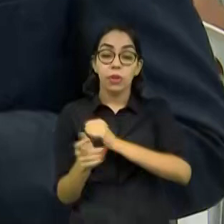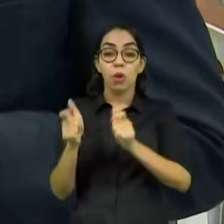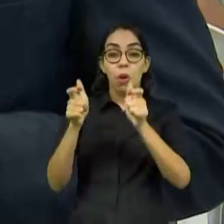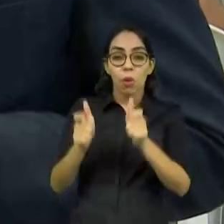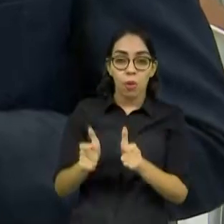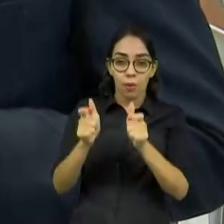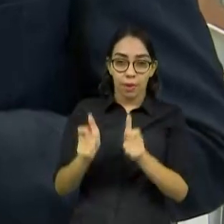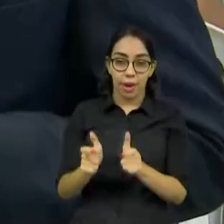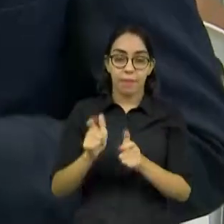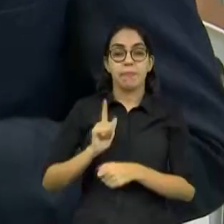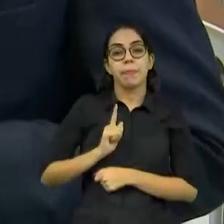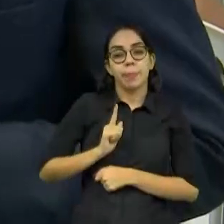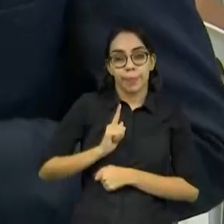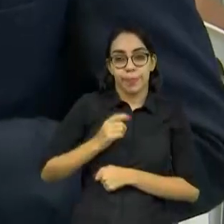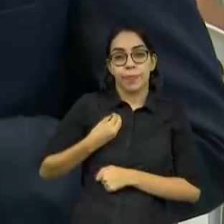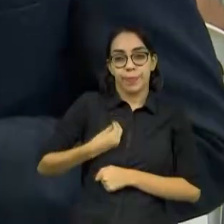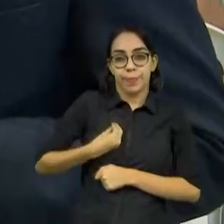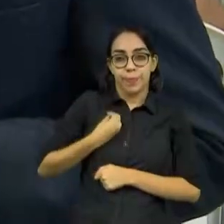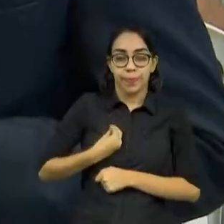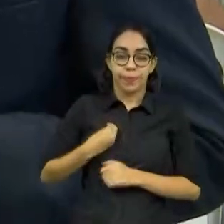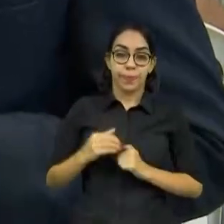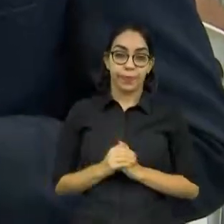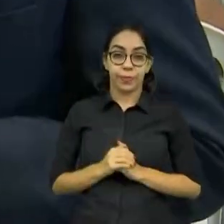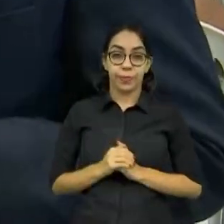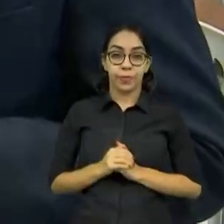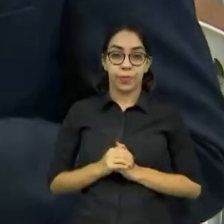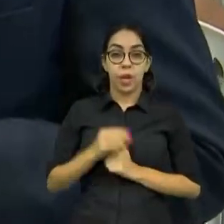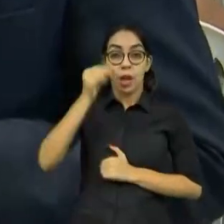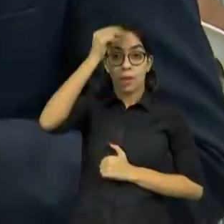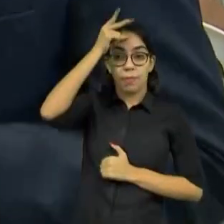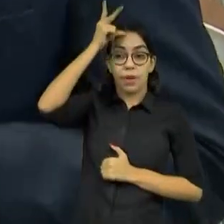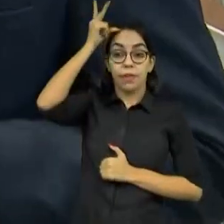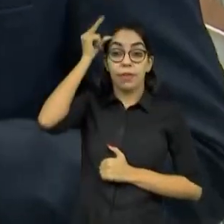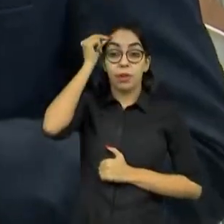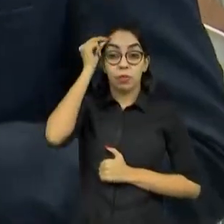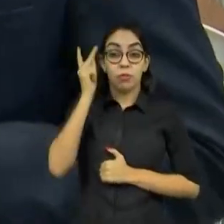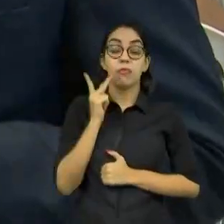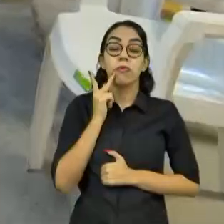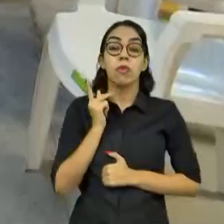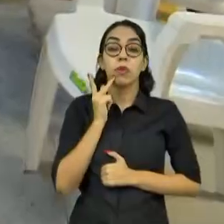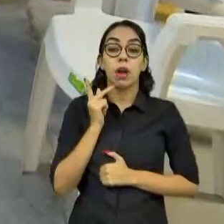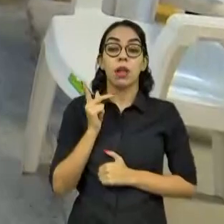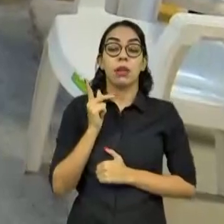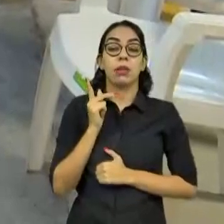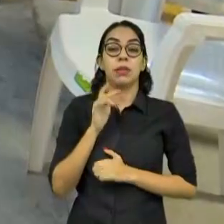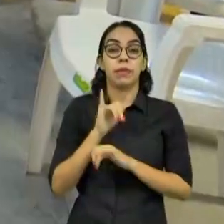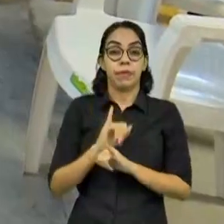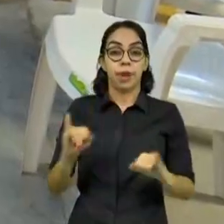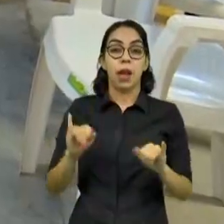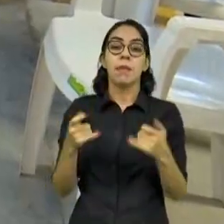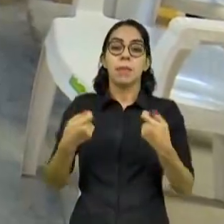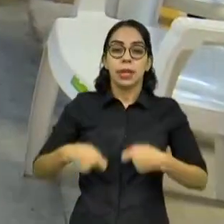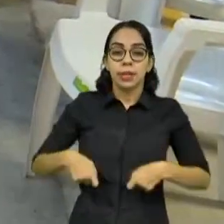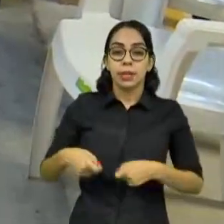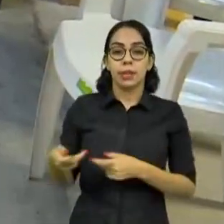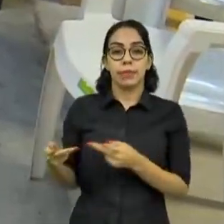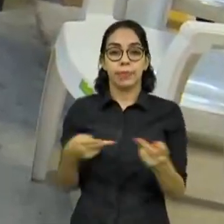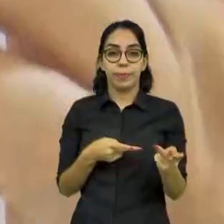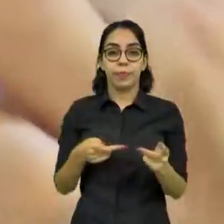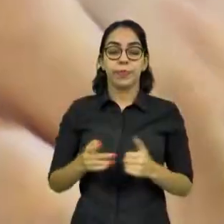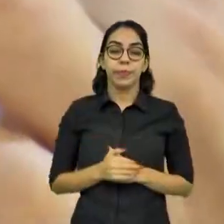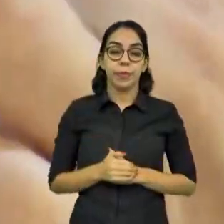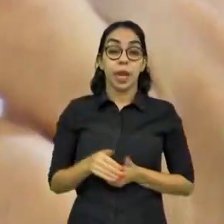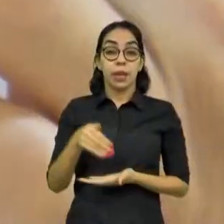de Fortaleza alerta para a importância da conclusão do esquema vacinal. Segundo a Secretaria Municipal de